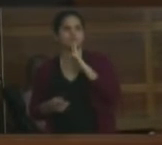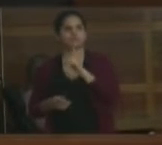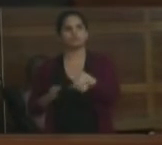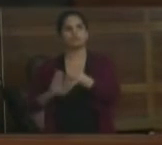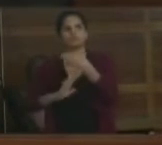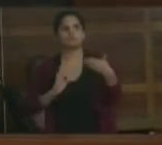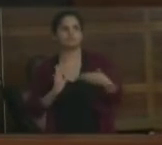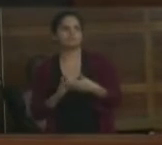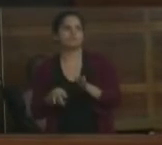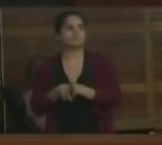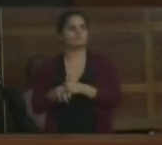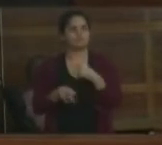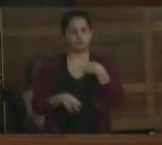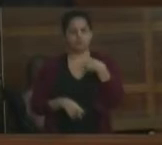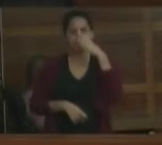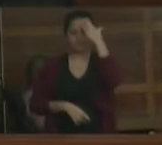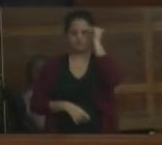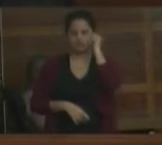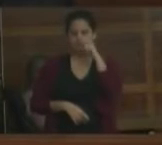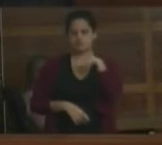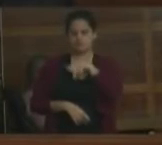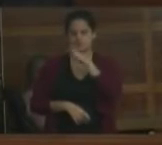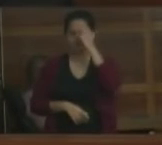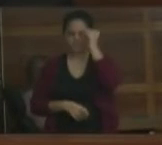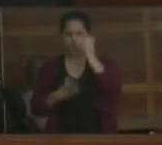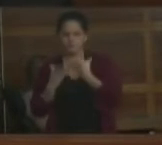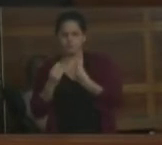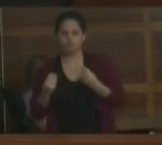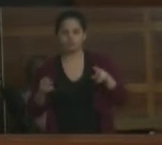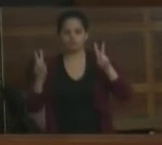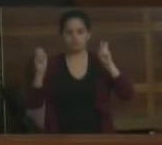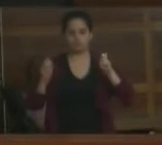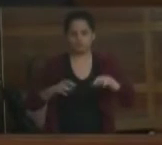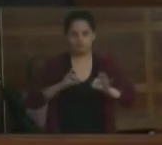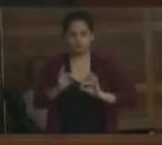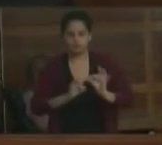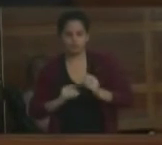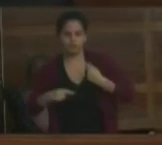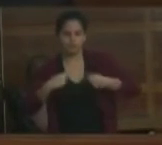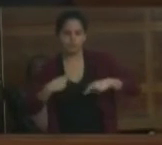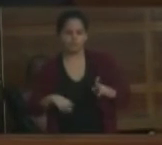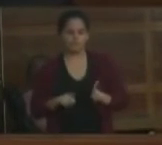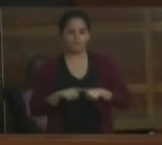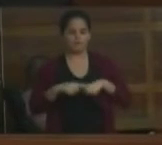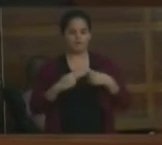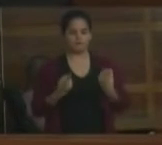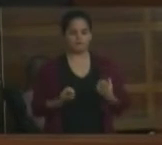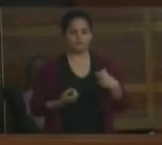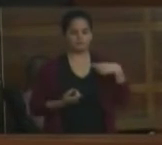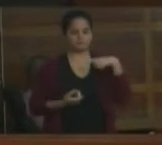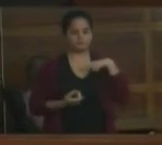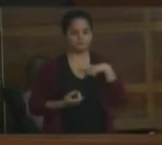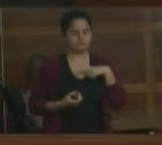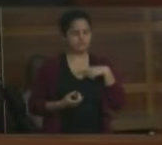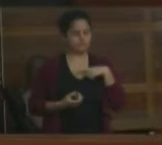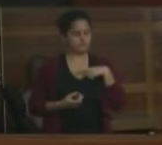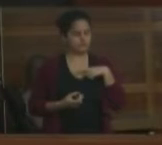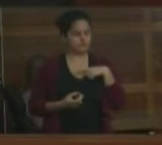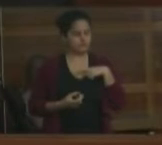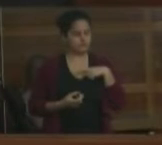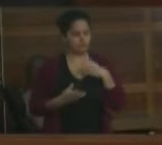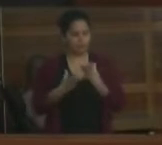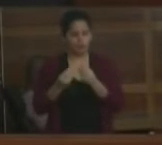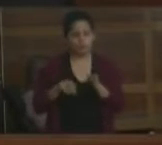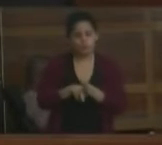né porque eu sei que você é muito conhecedor da administração pública mas têm coisas específicas dentro da utilização do orçamento que a gente que